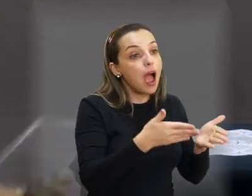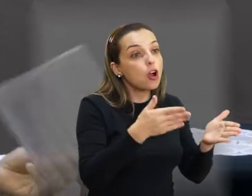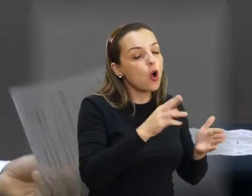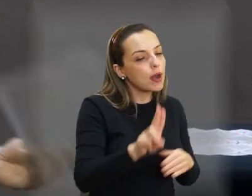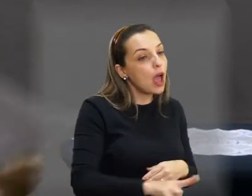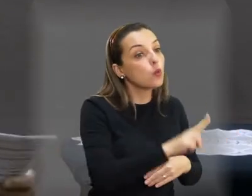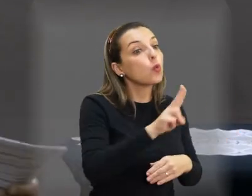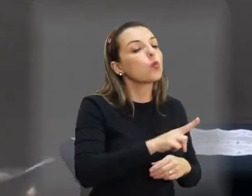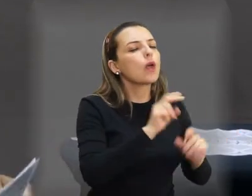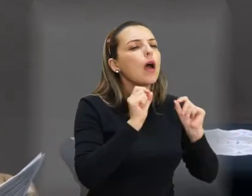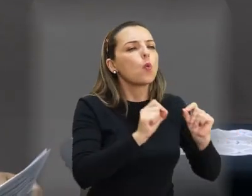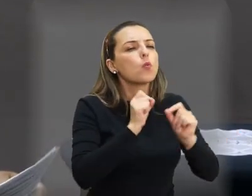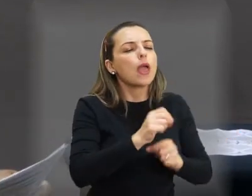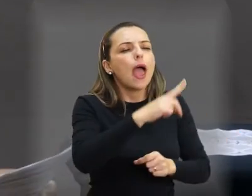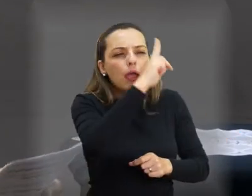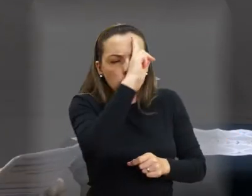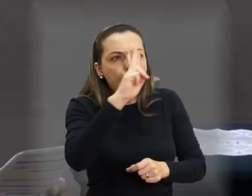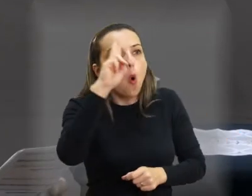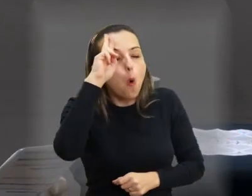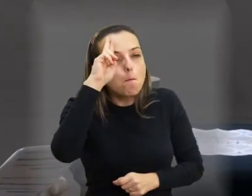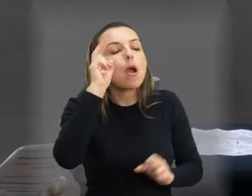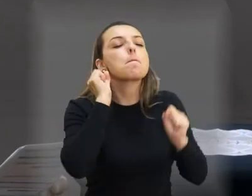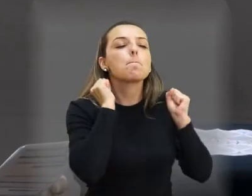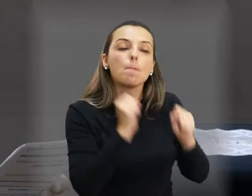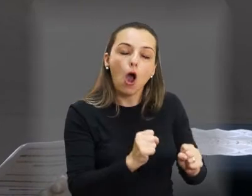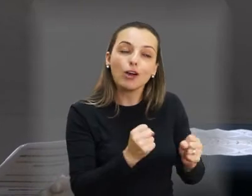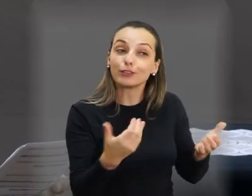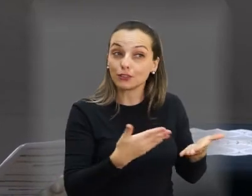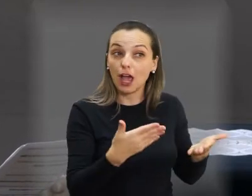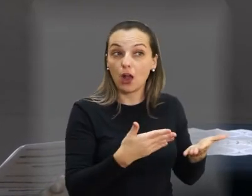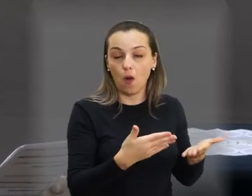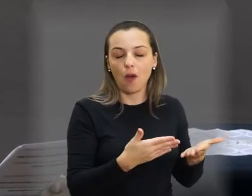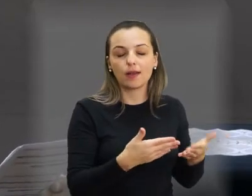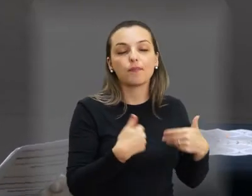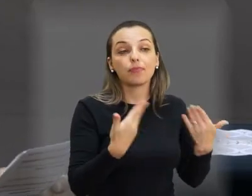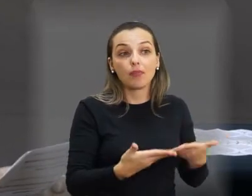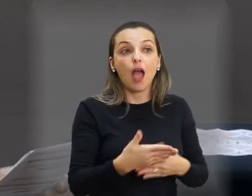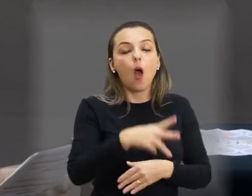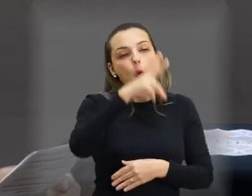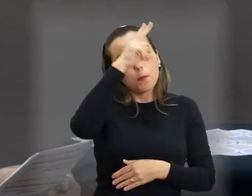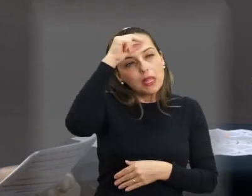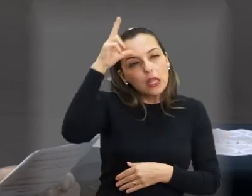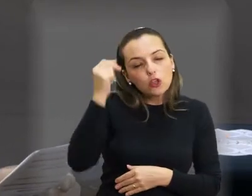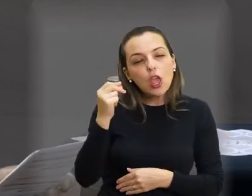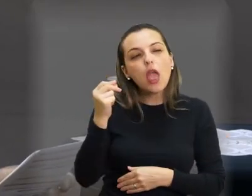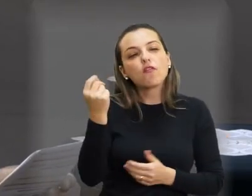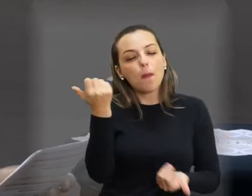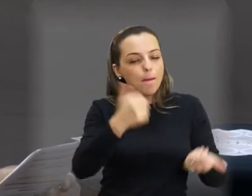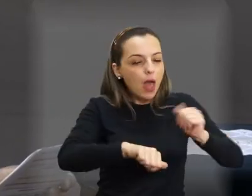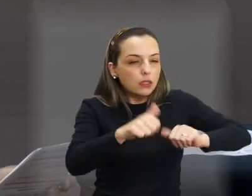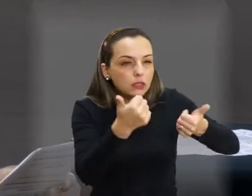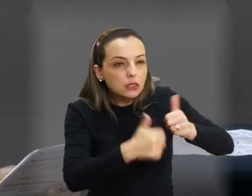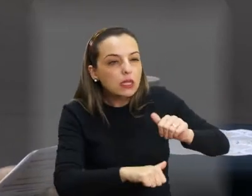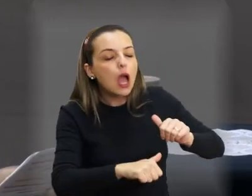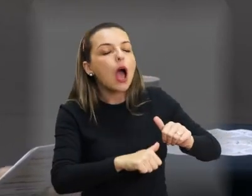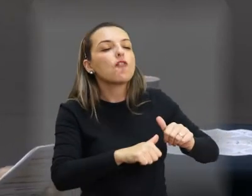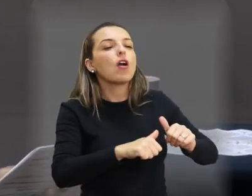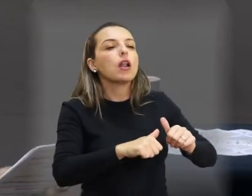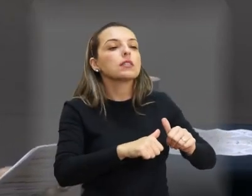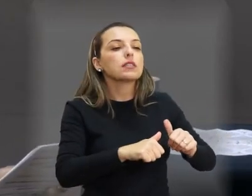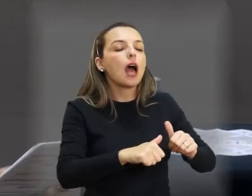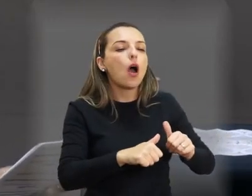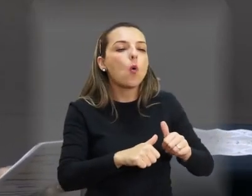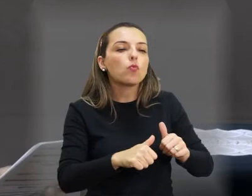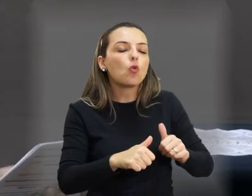transporte por aplicativo. É essa autorização dada na lei. Na sequência, o Executivo fez uma concorrência pública entre os serviços